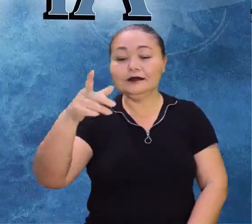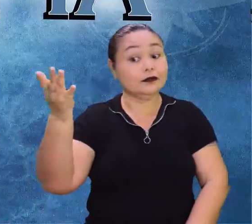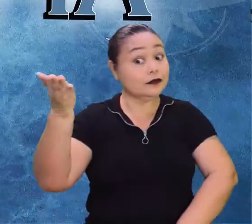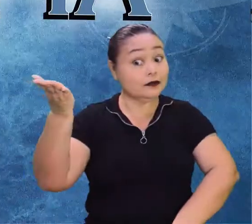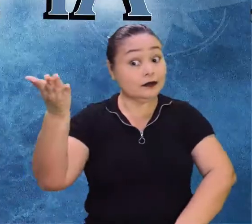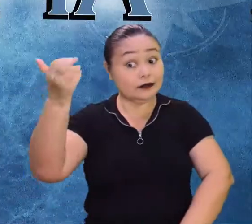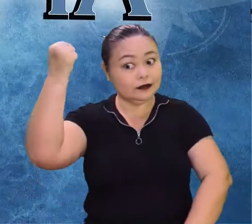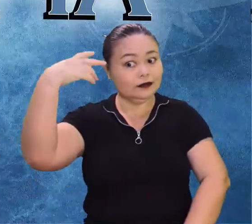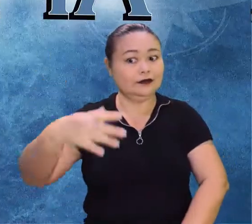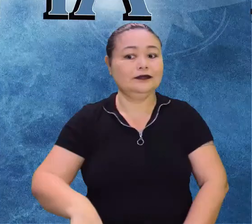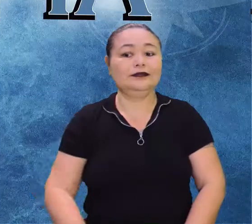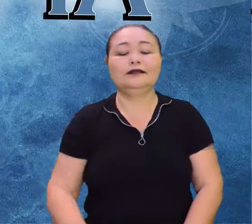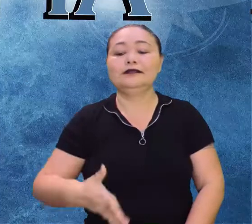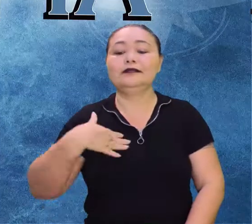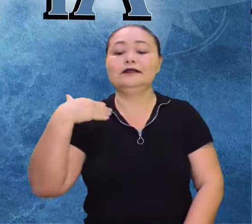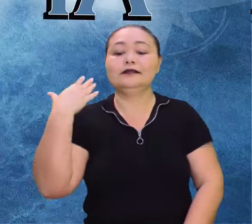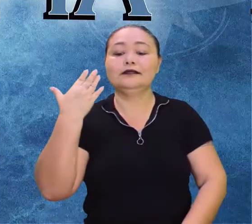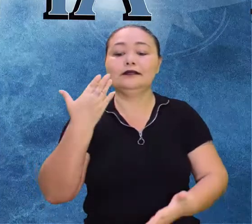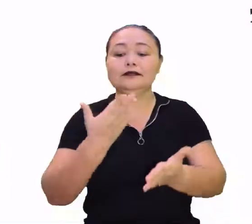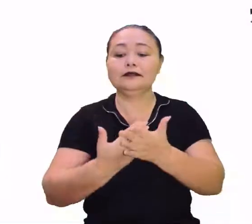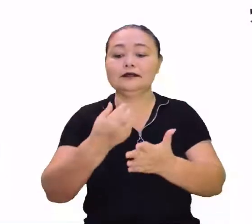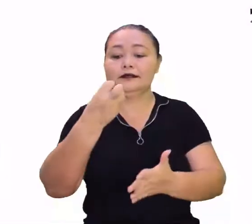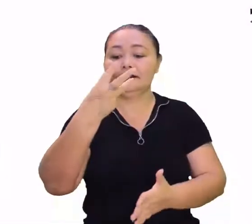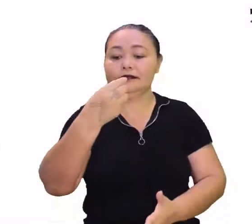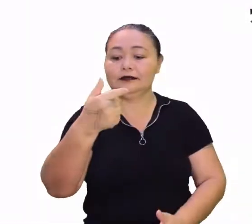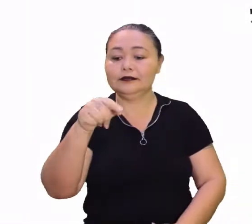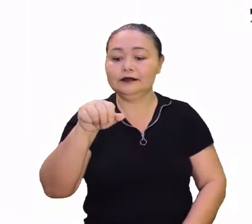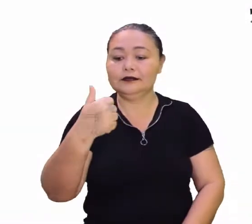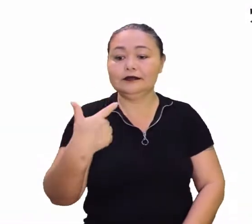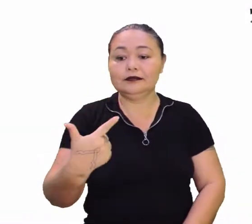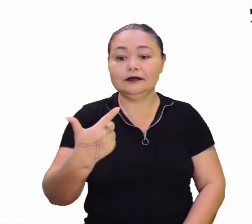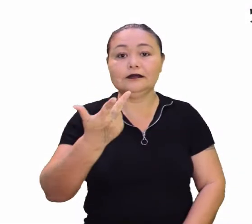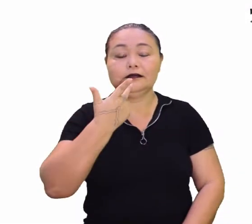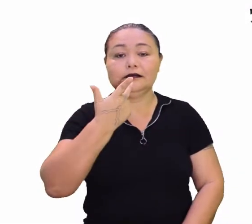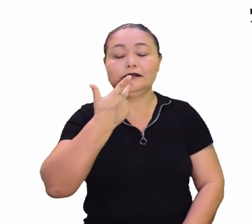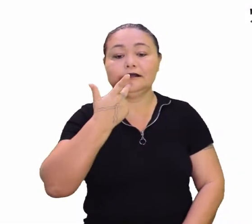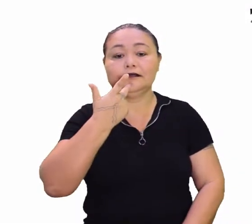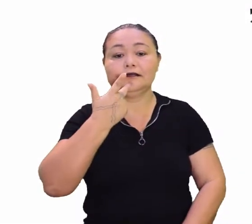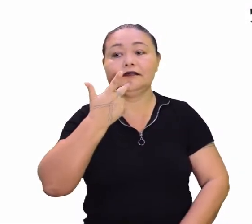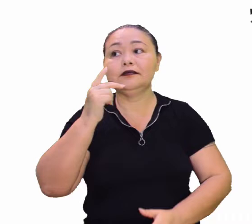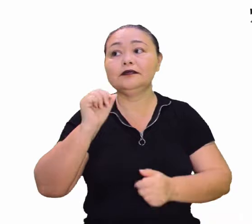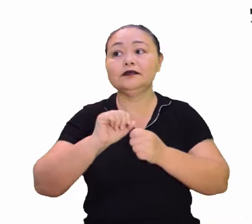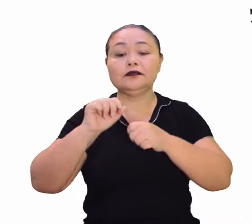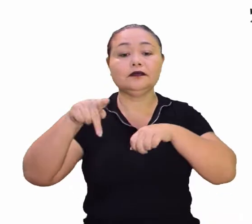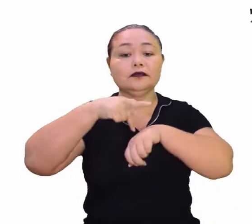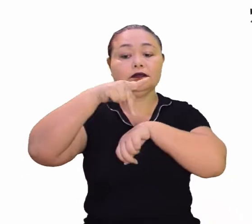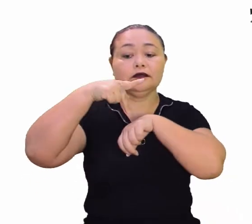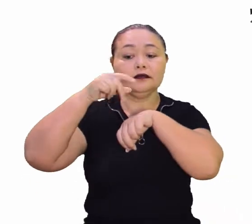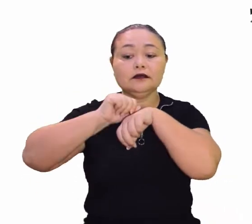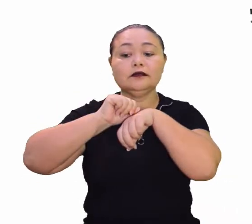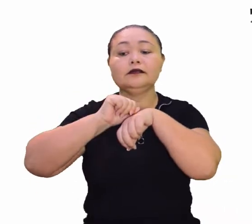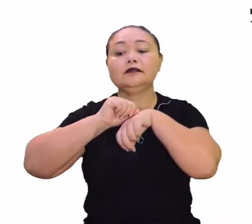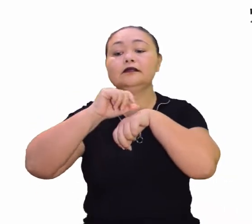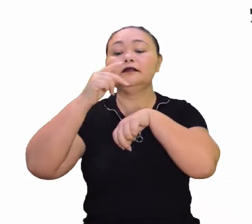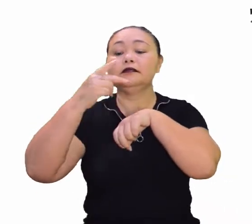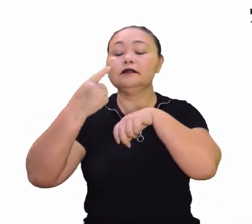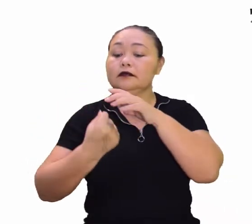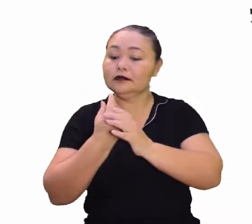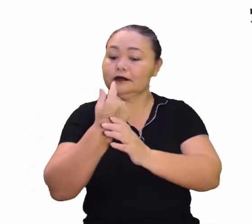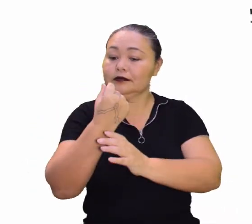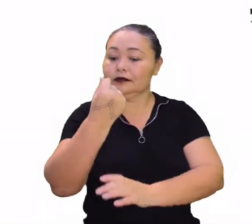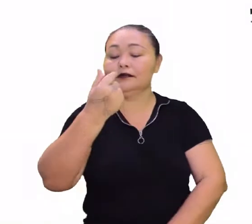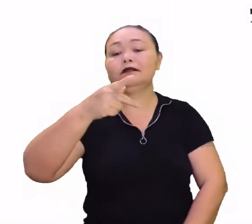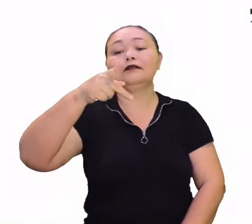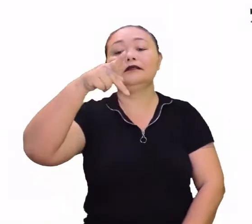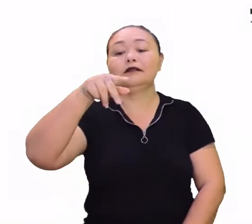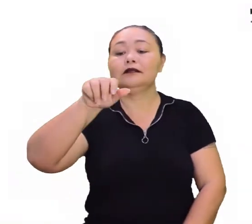Agora, bora! Aula 32.2, falamos sobre as potências econômicas, parte